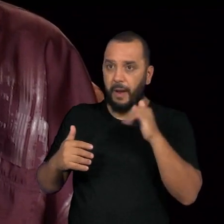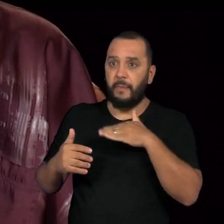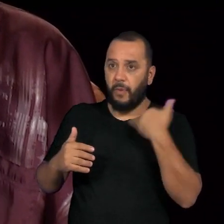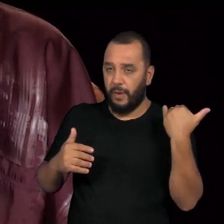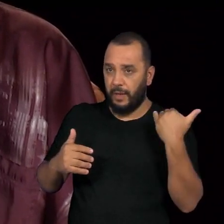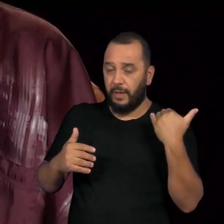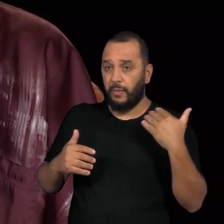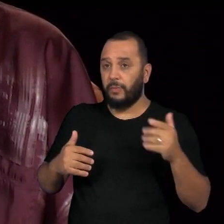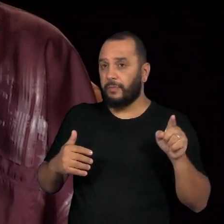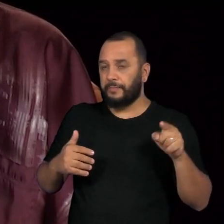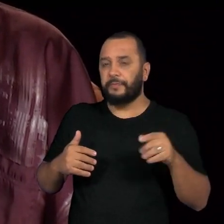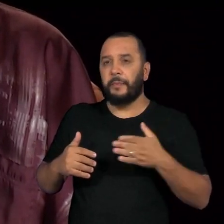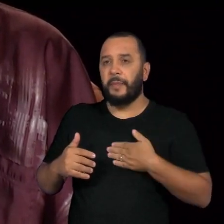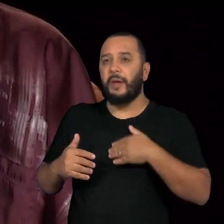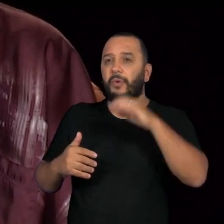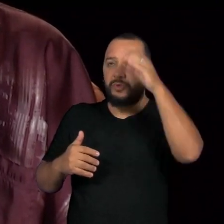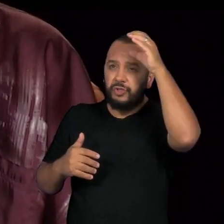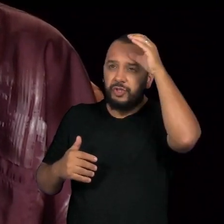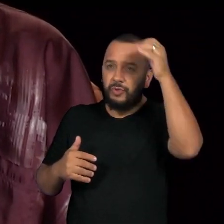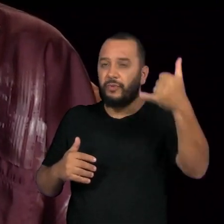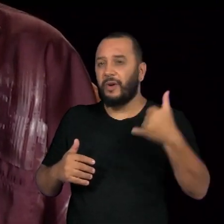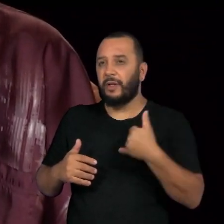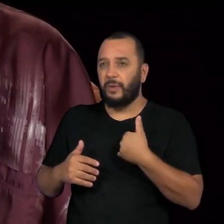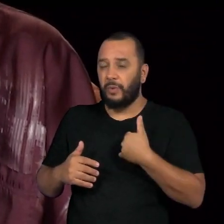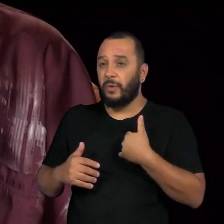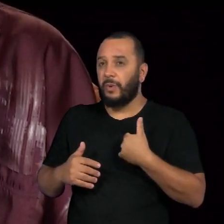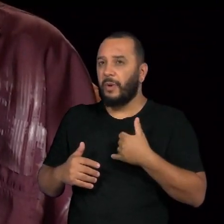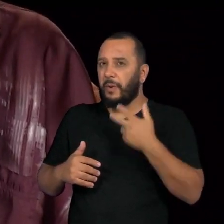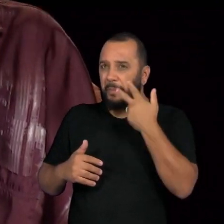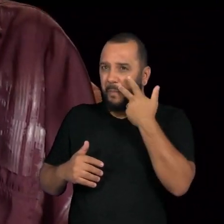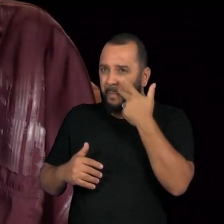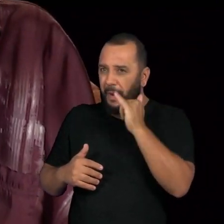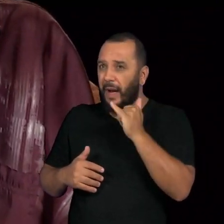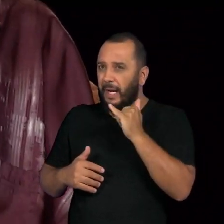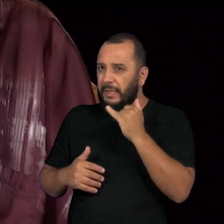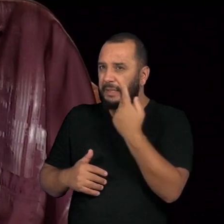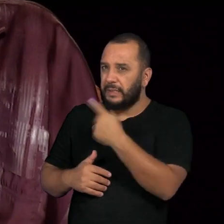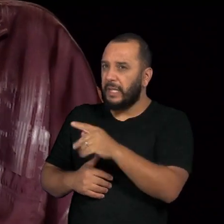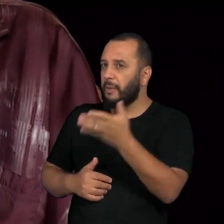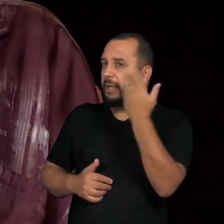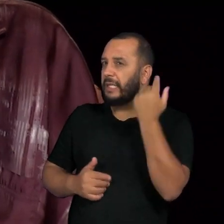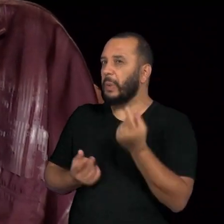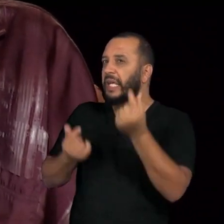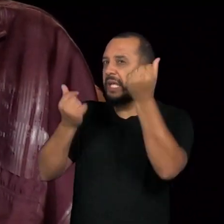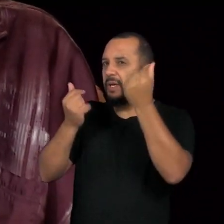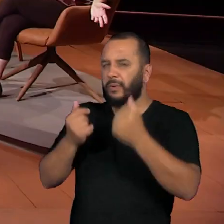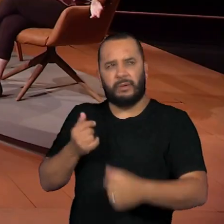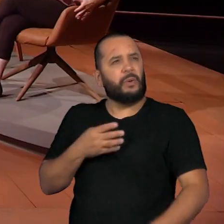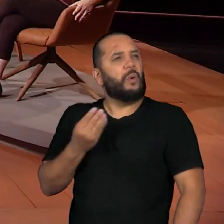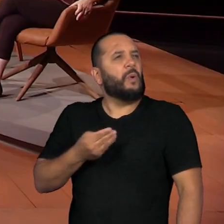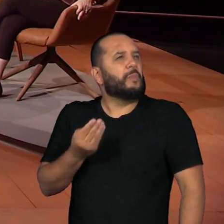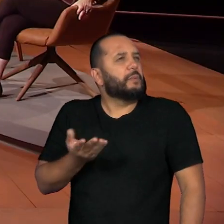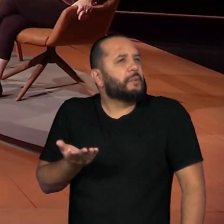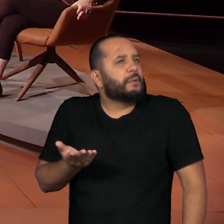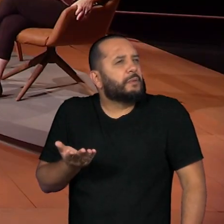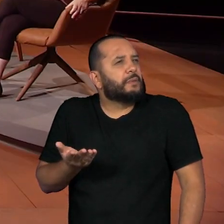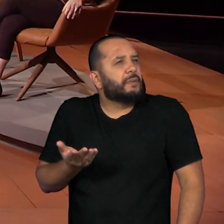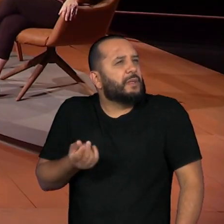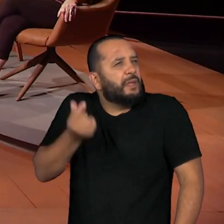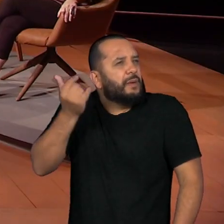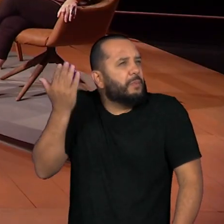pai, diz que meu pai tinha sido rico. Aí eu falei, mas tio, como assim, né? Cadê o dinheiro?